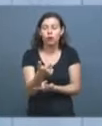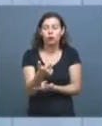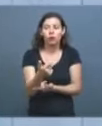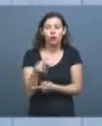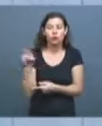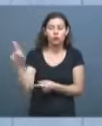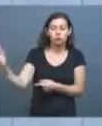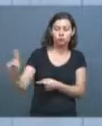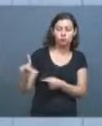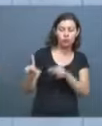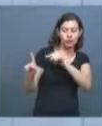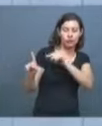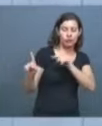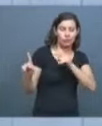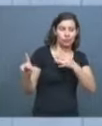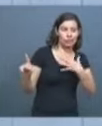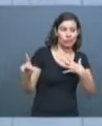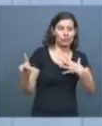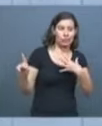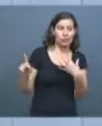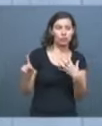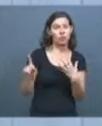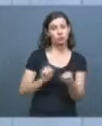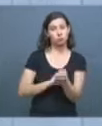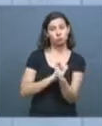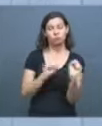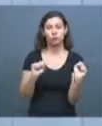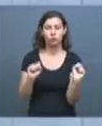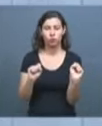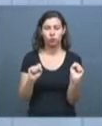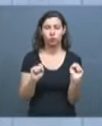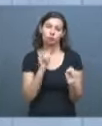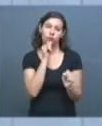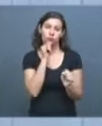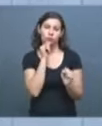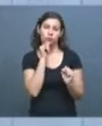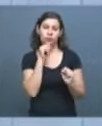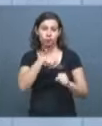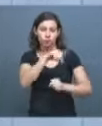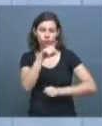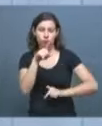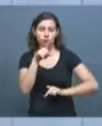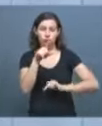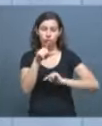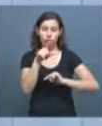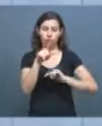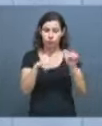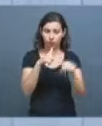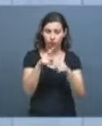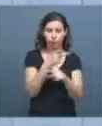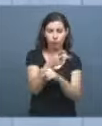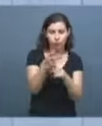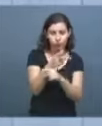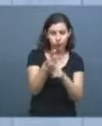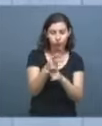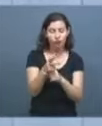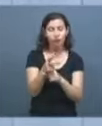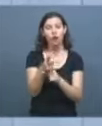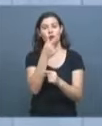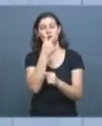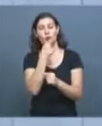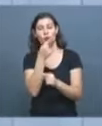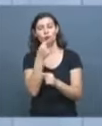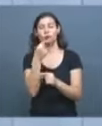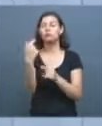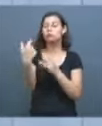exemplo, você vai fazer uma entrevista de emprego e você já interpreta aquilo como uma ameaça muito grande. Pequenas situações, você chega em casa, vai passar